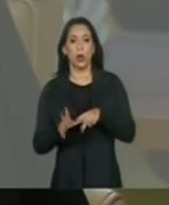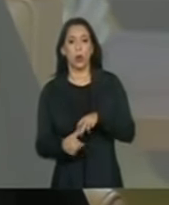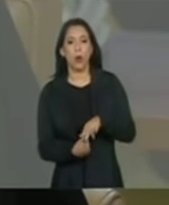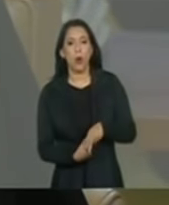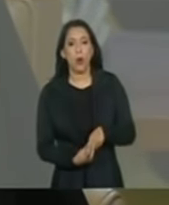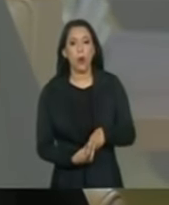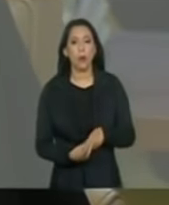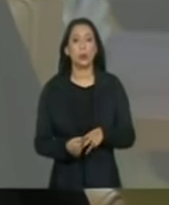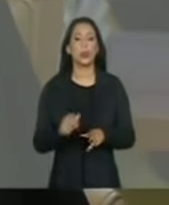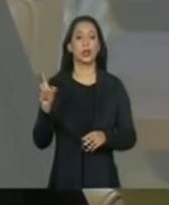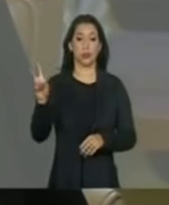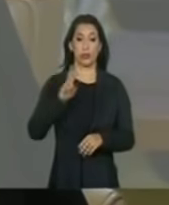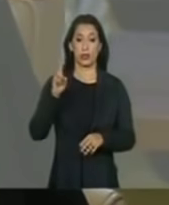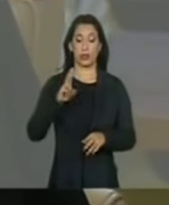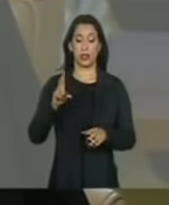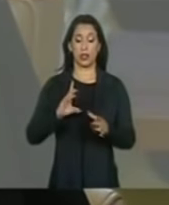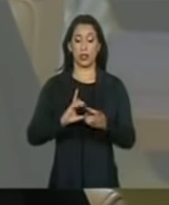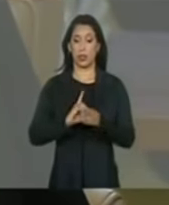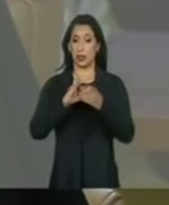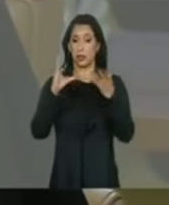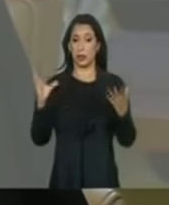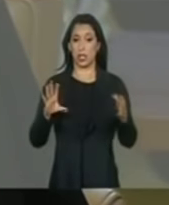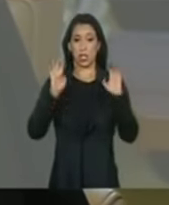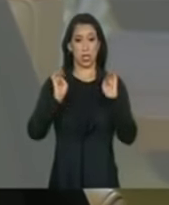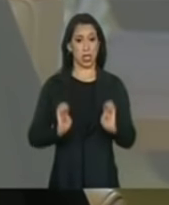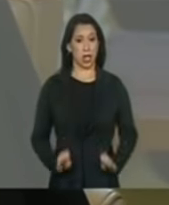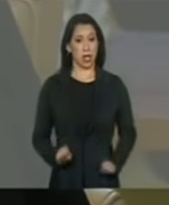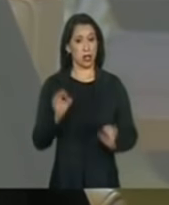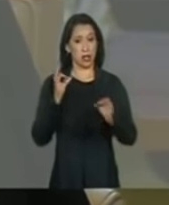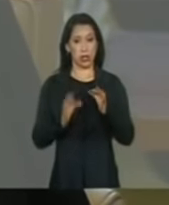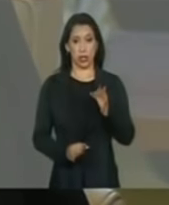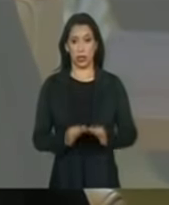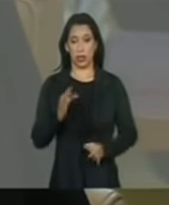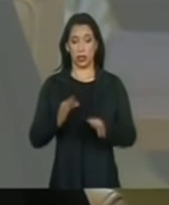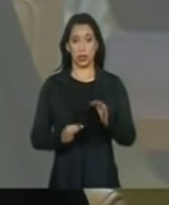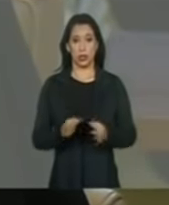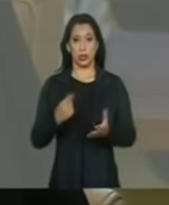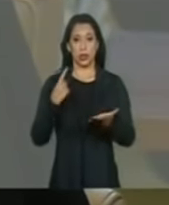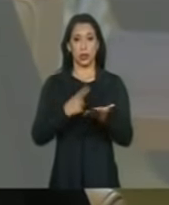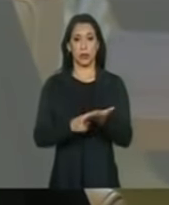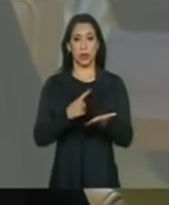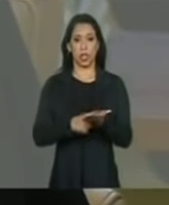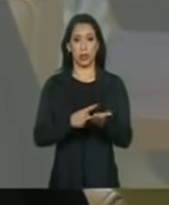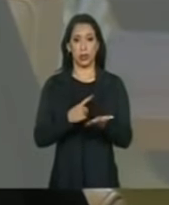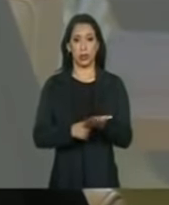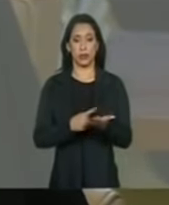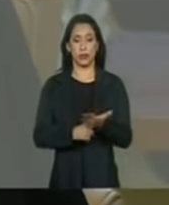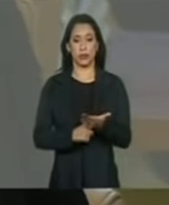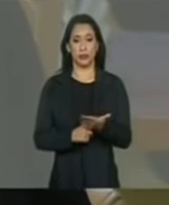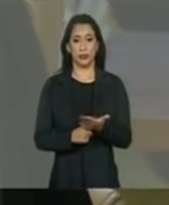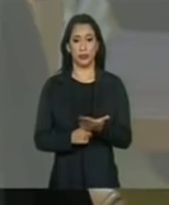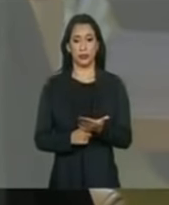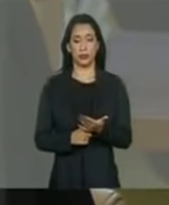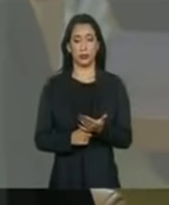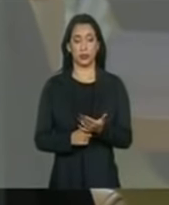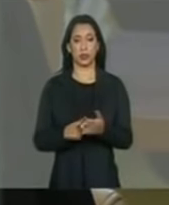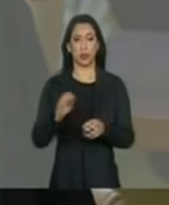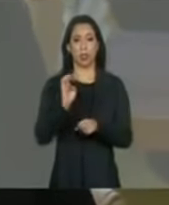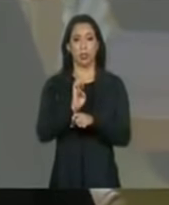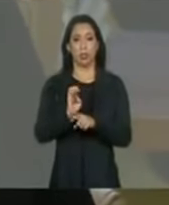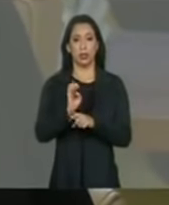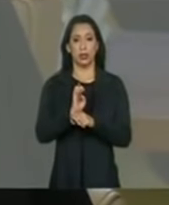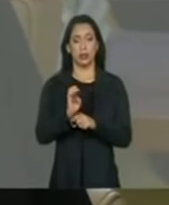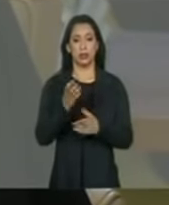da ética e da justiça e comprometem a própria sustentabilidade do estado democrático de direito